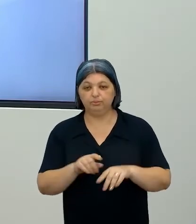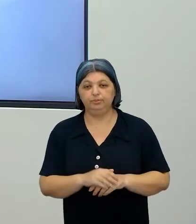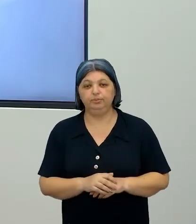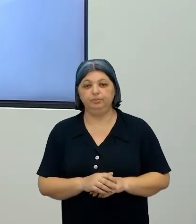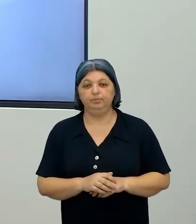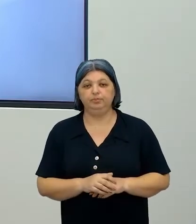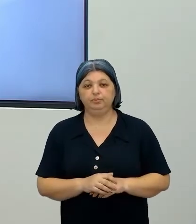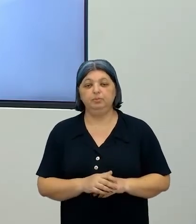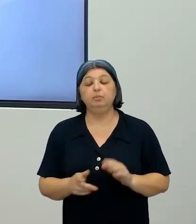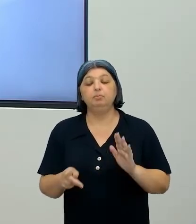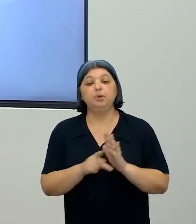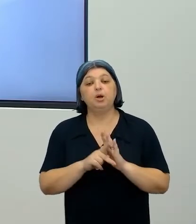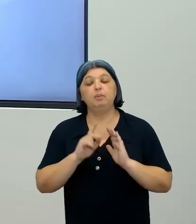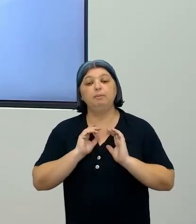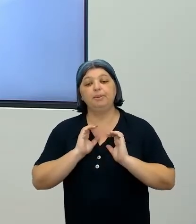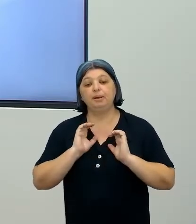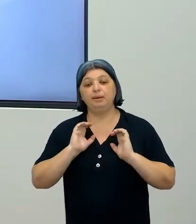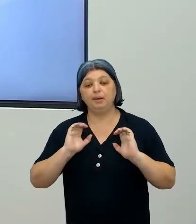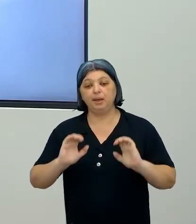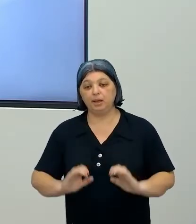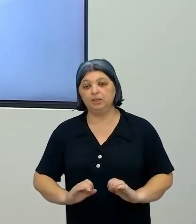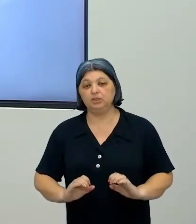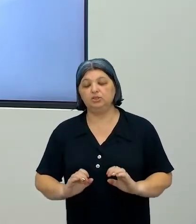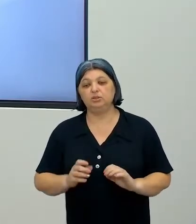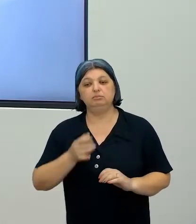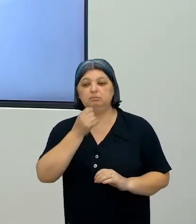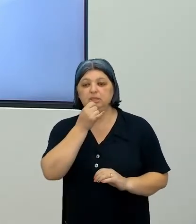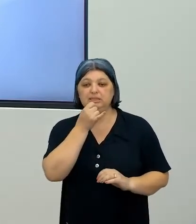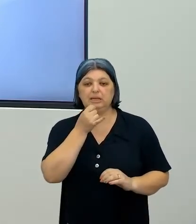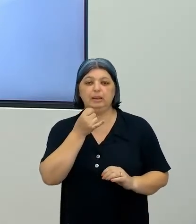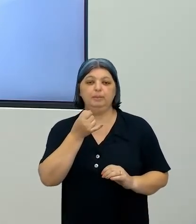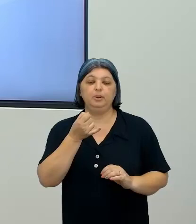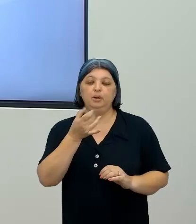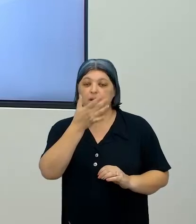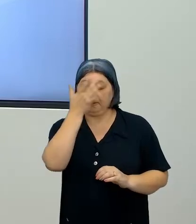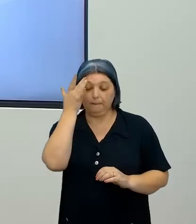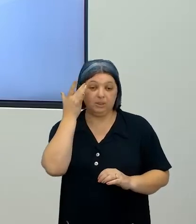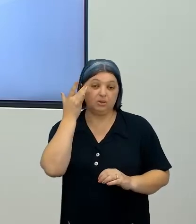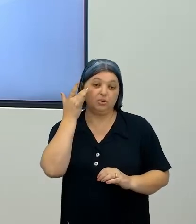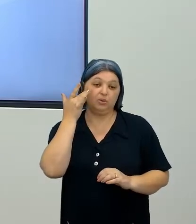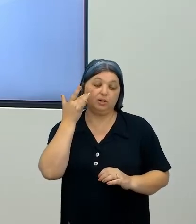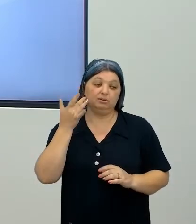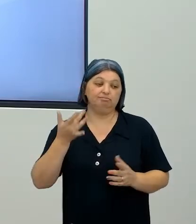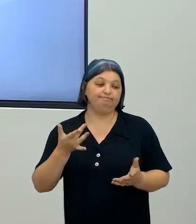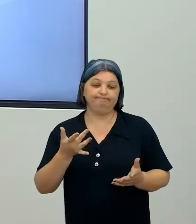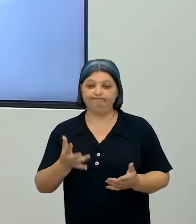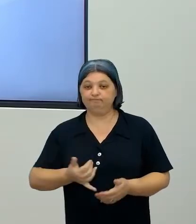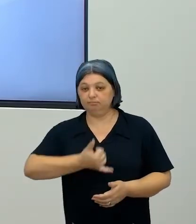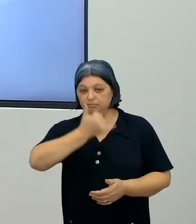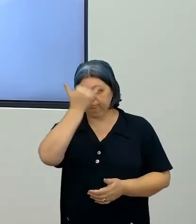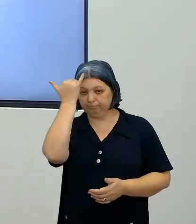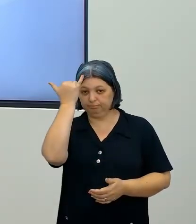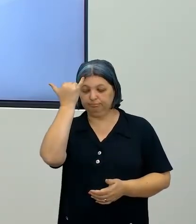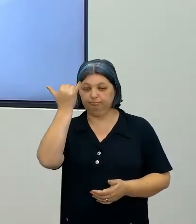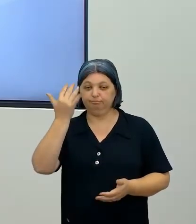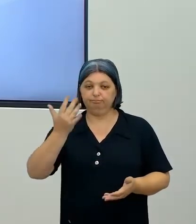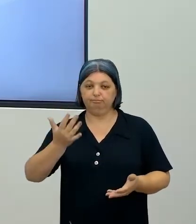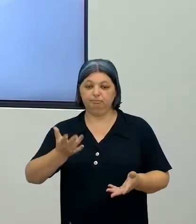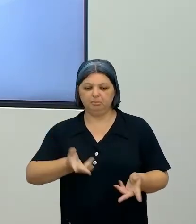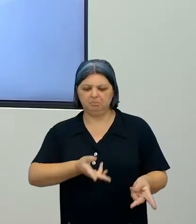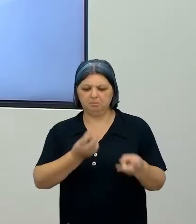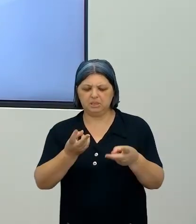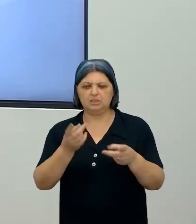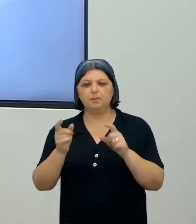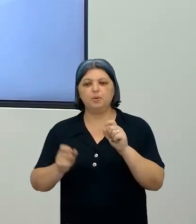uma ética que, por exemplo, se o sujeito ele fracassa, ele vai perceber isso como um